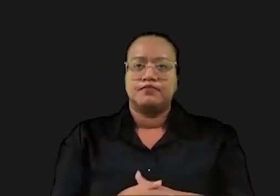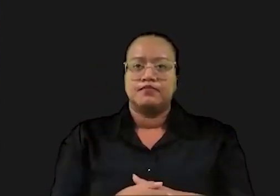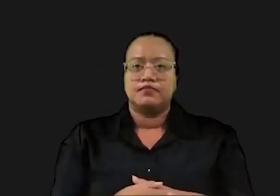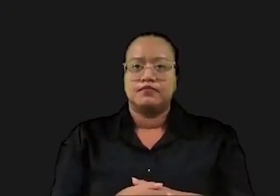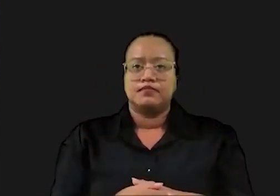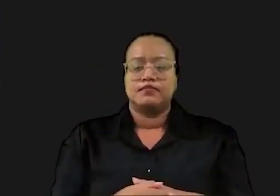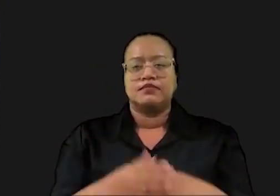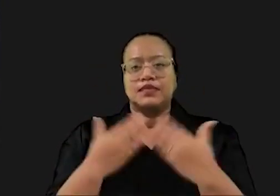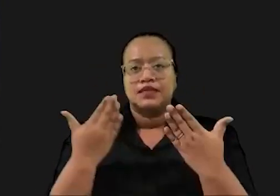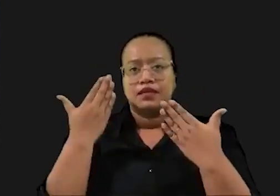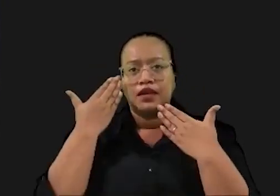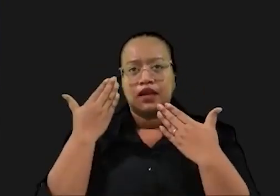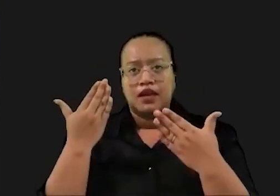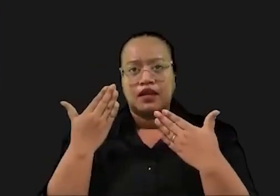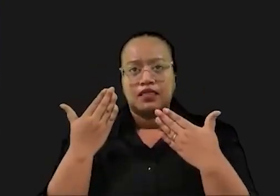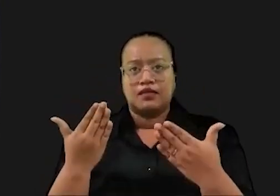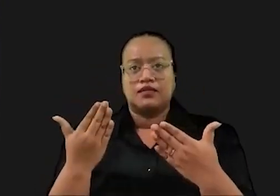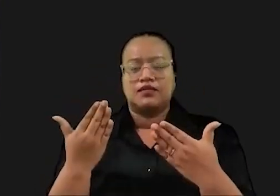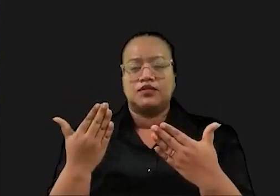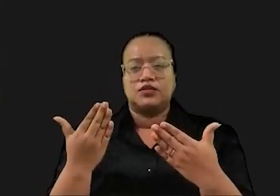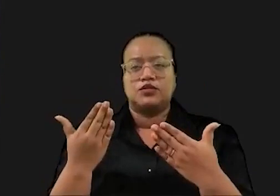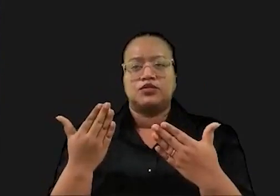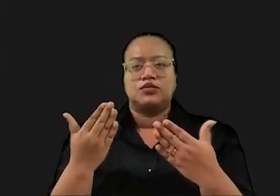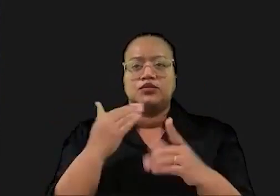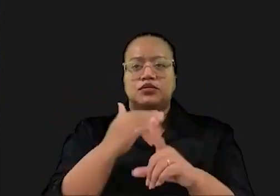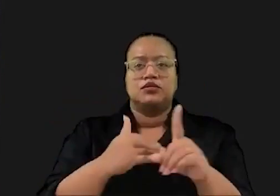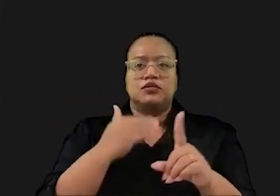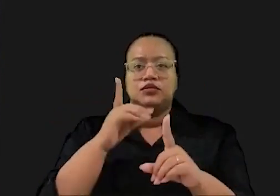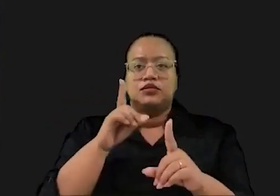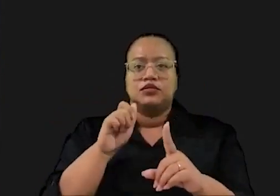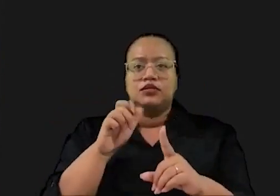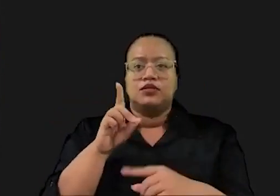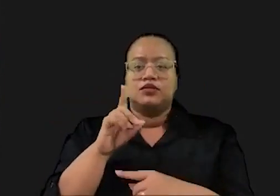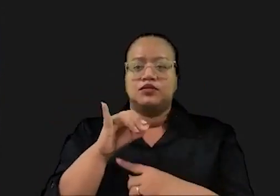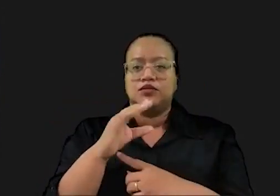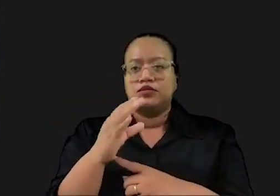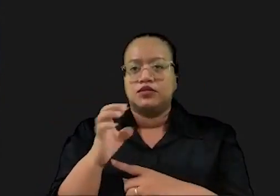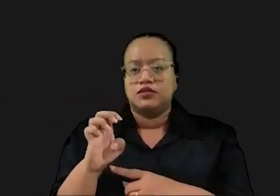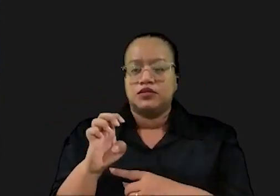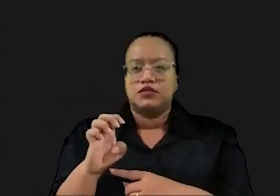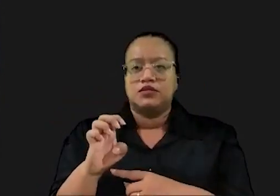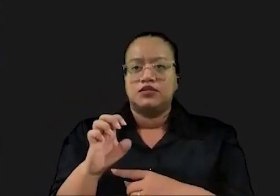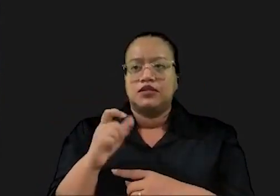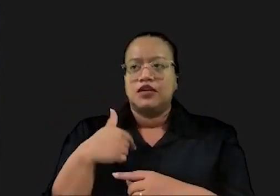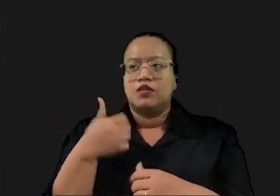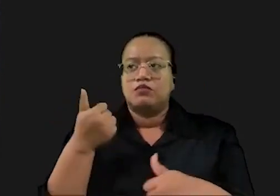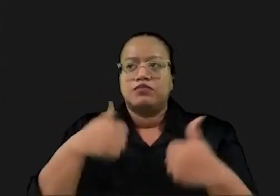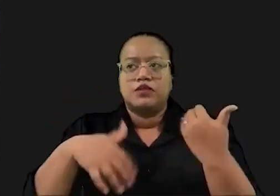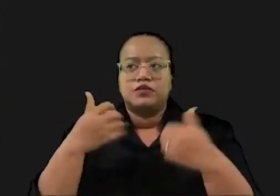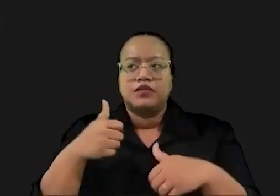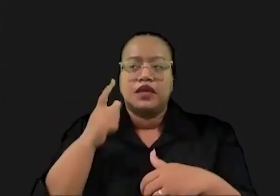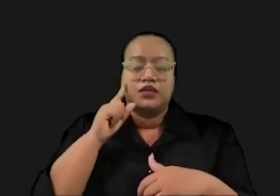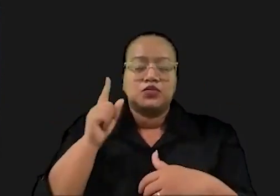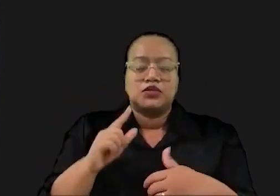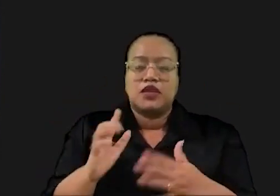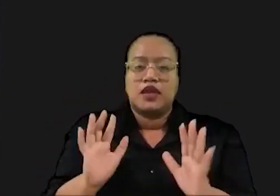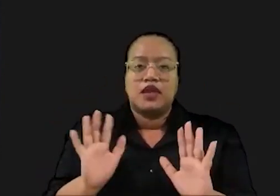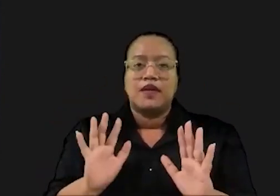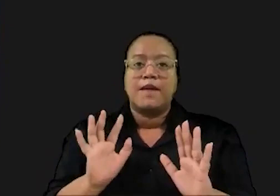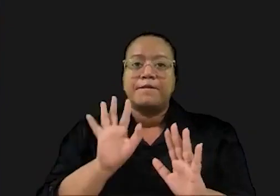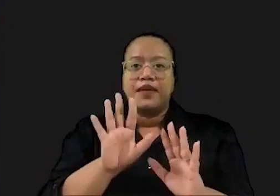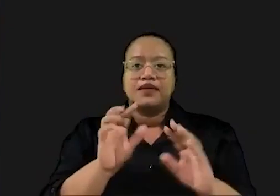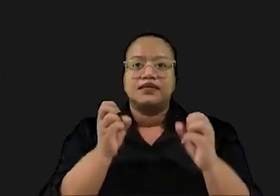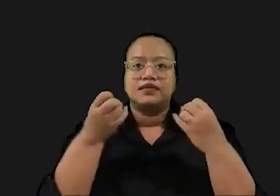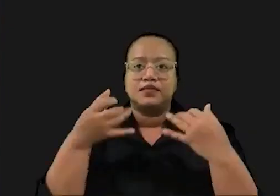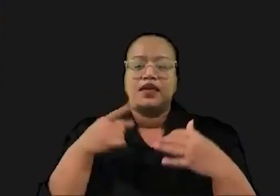o Daldice. Não sei mais o que falar, mas dizer que nós estamos abertos estamos